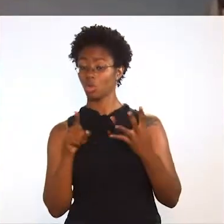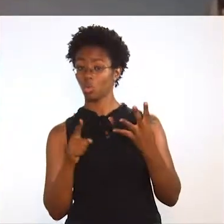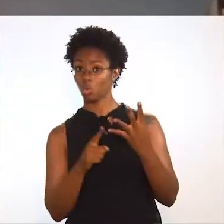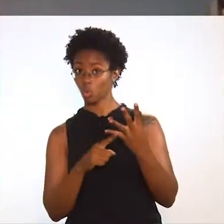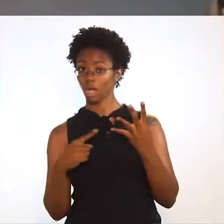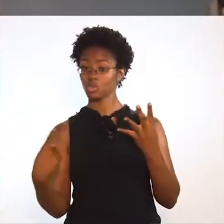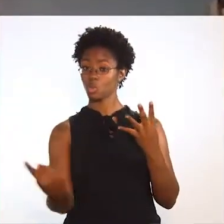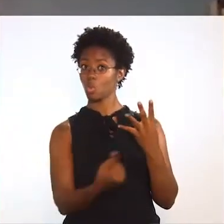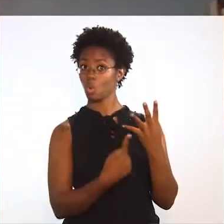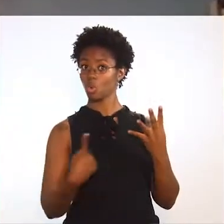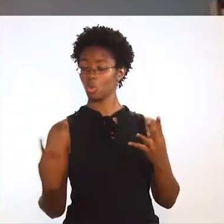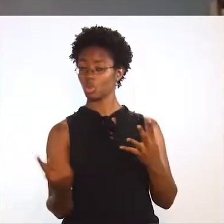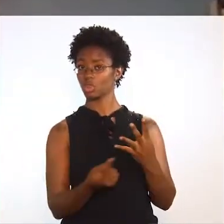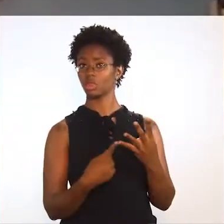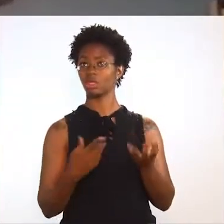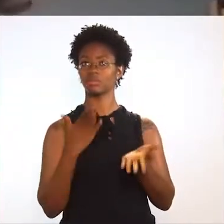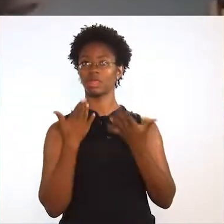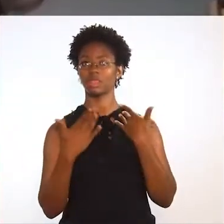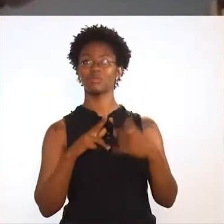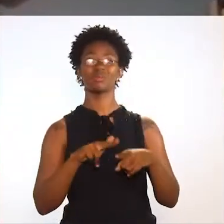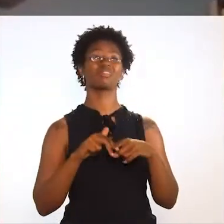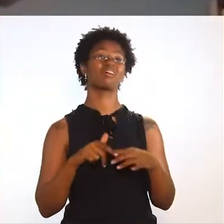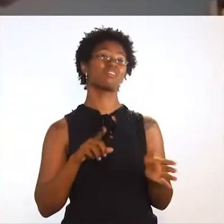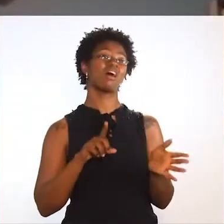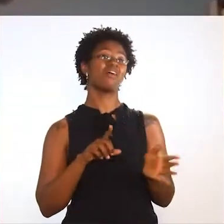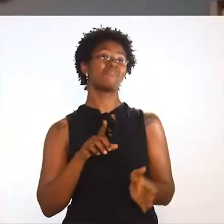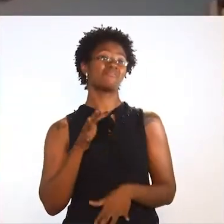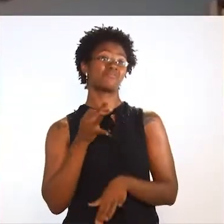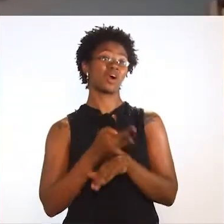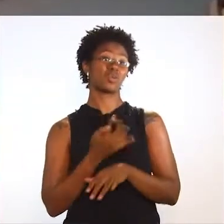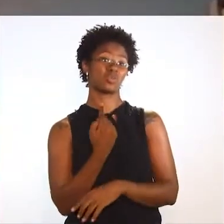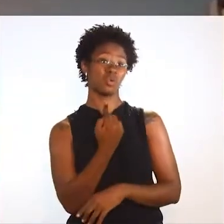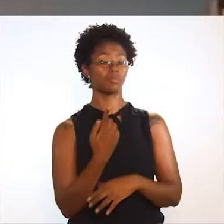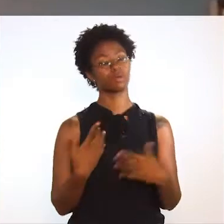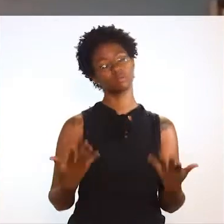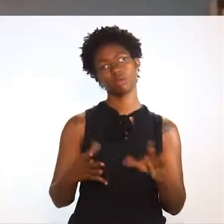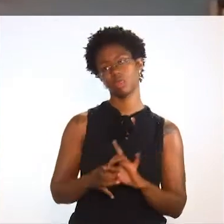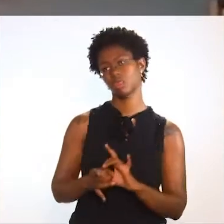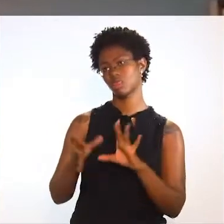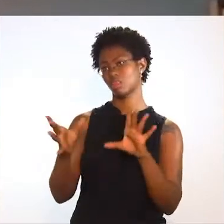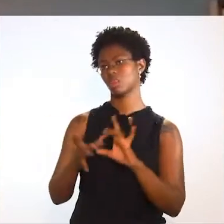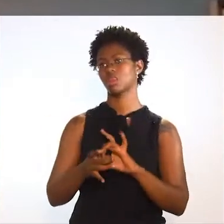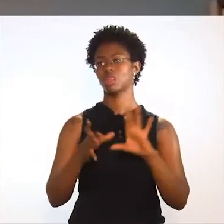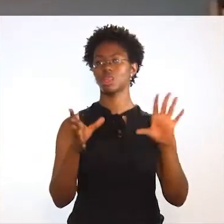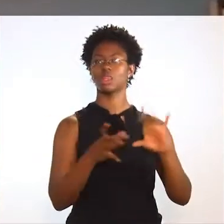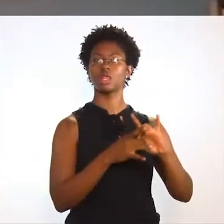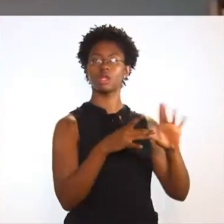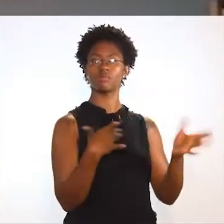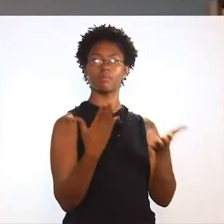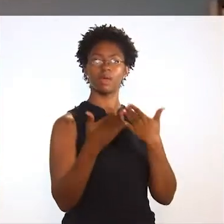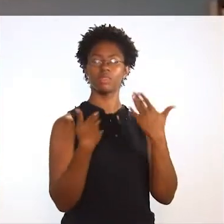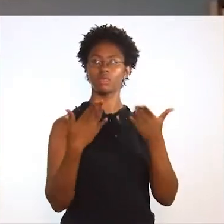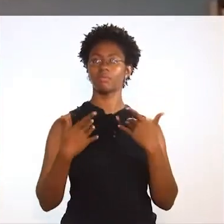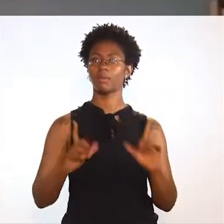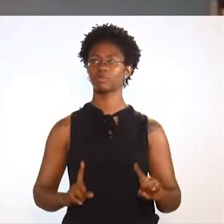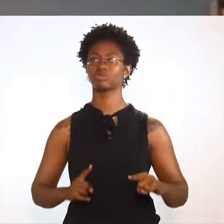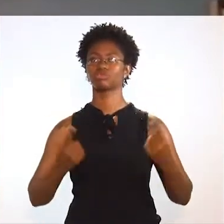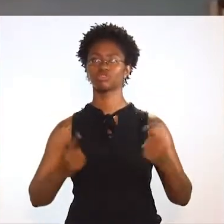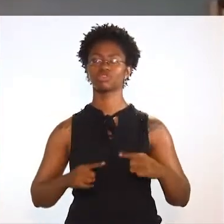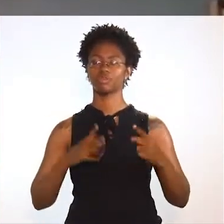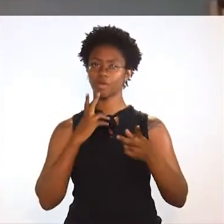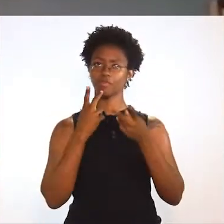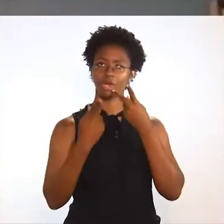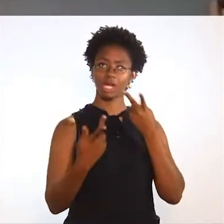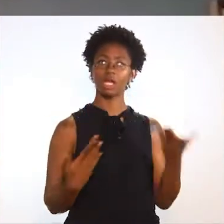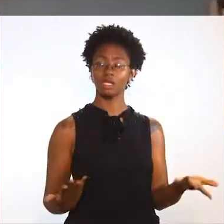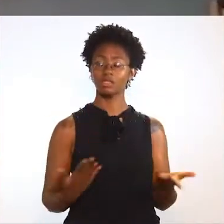de conversa, porque a gente tem menos uma aqui, né? Então tem mais espaço aí para a gente falar um pouco mais dos